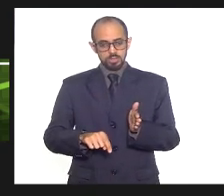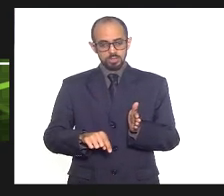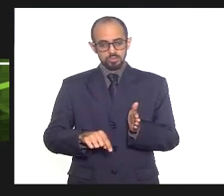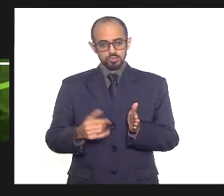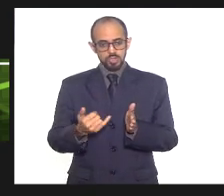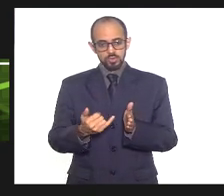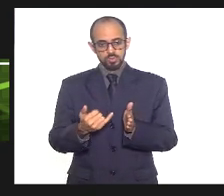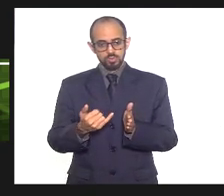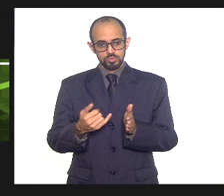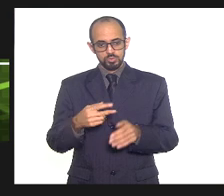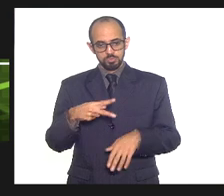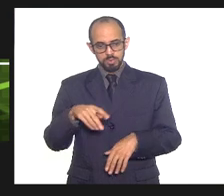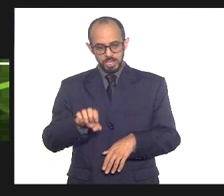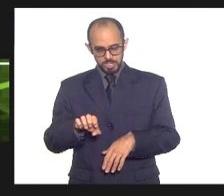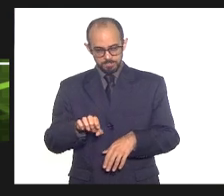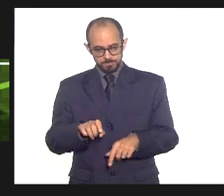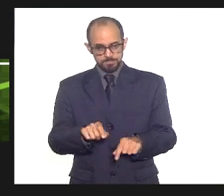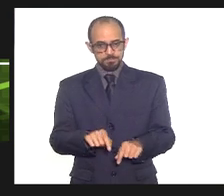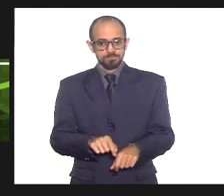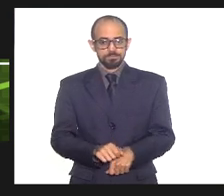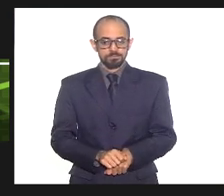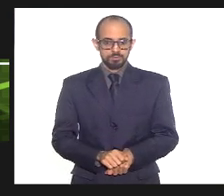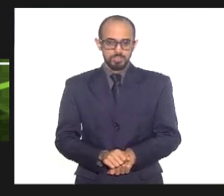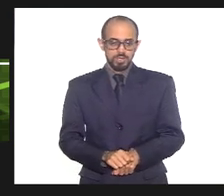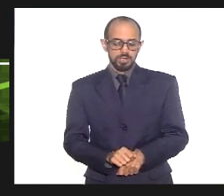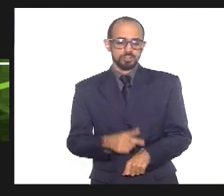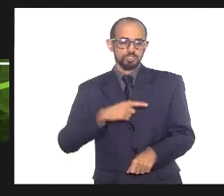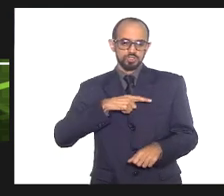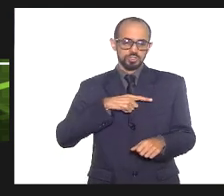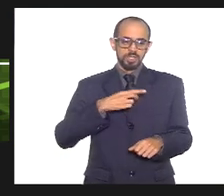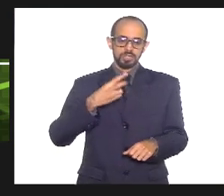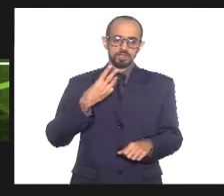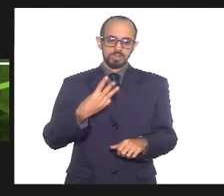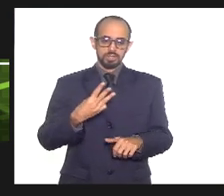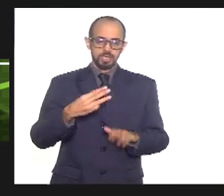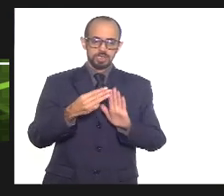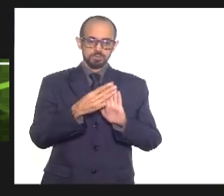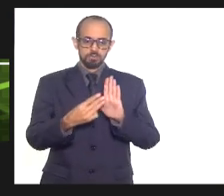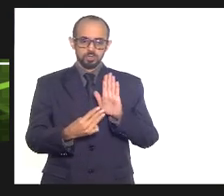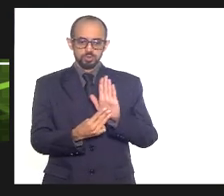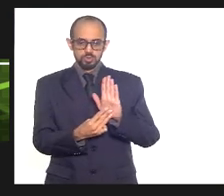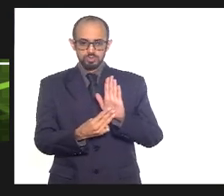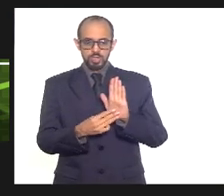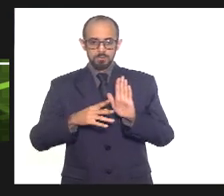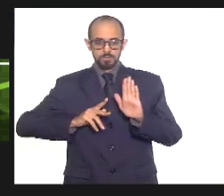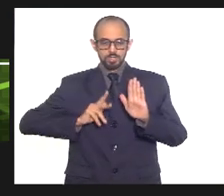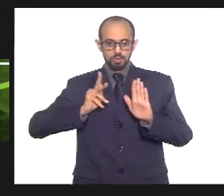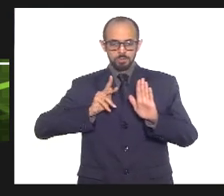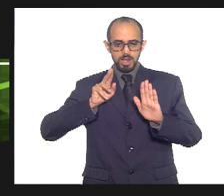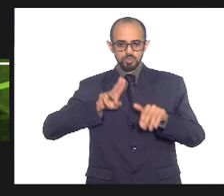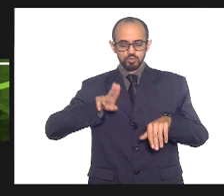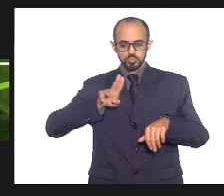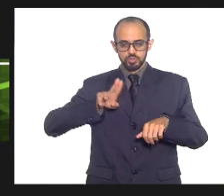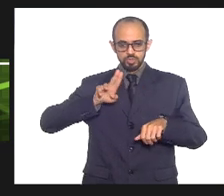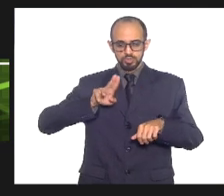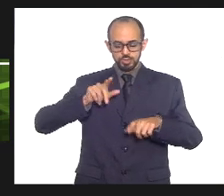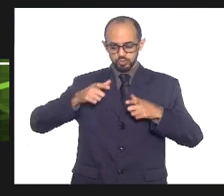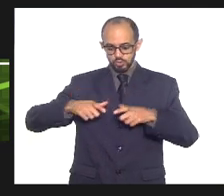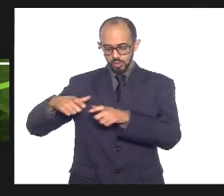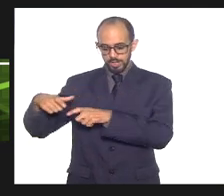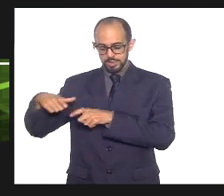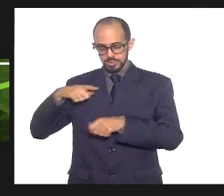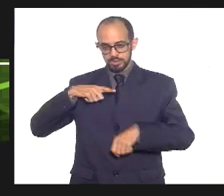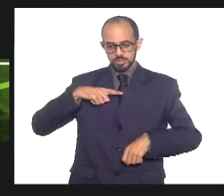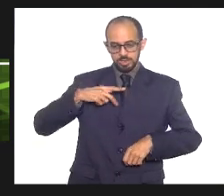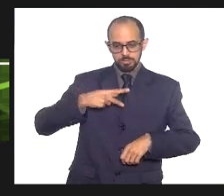que pagam participação especial. São três métodos, a Petrobras usa alguns critérios, por exemplo, no campo que elas têm participação, e